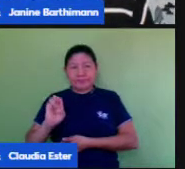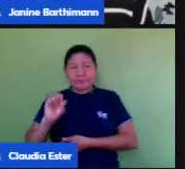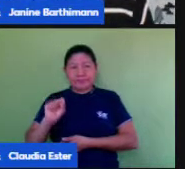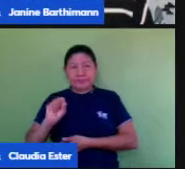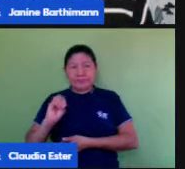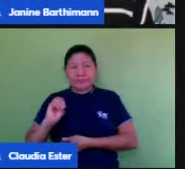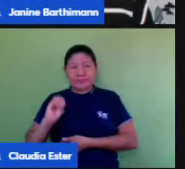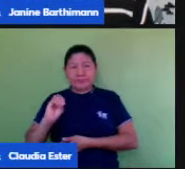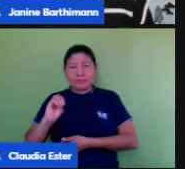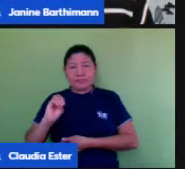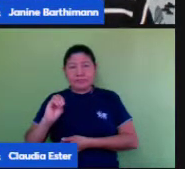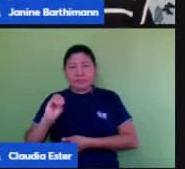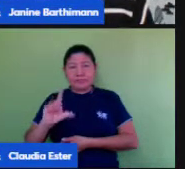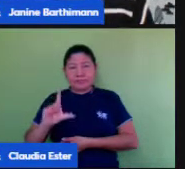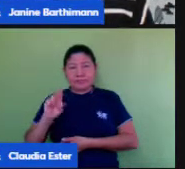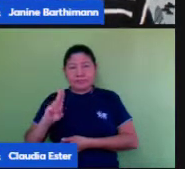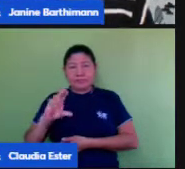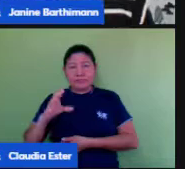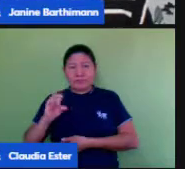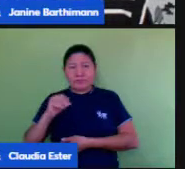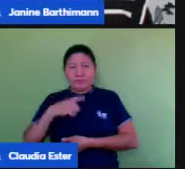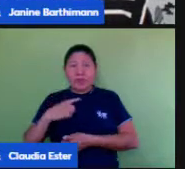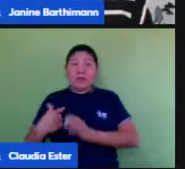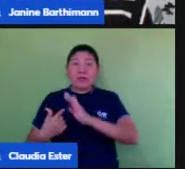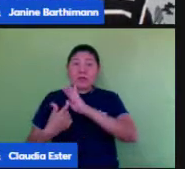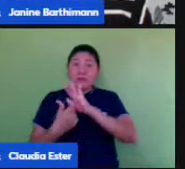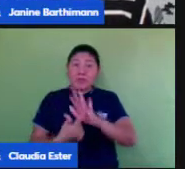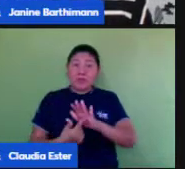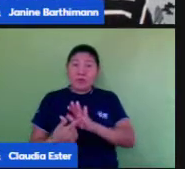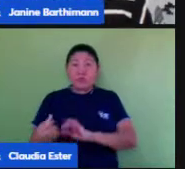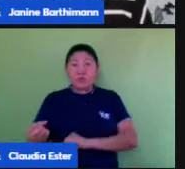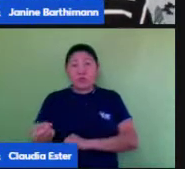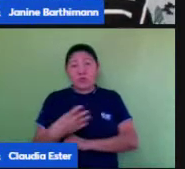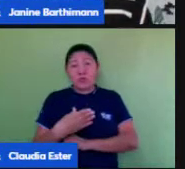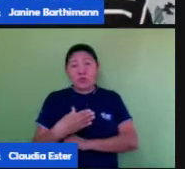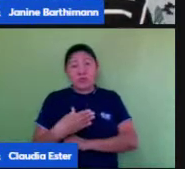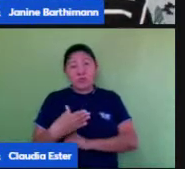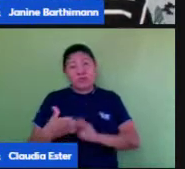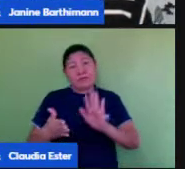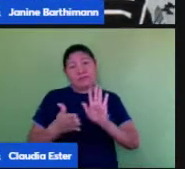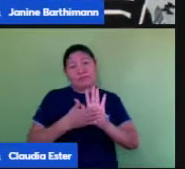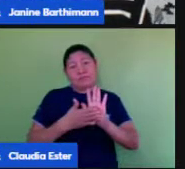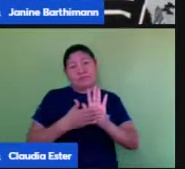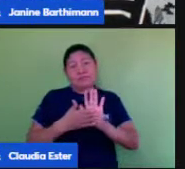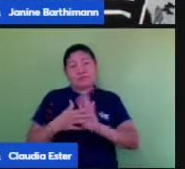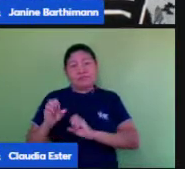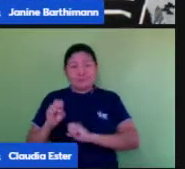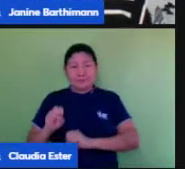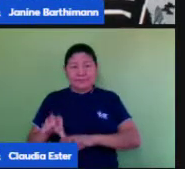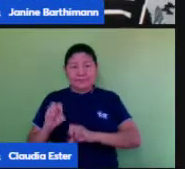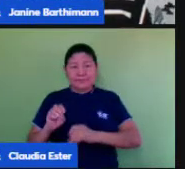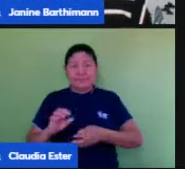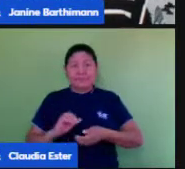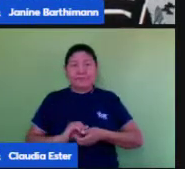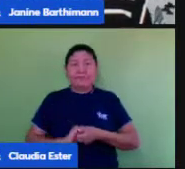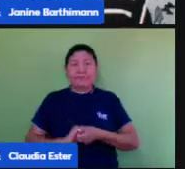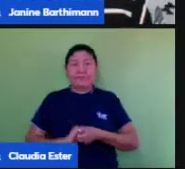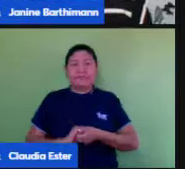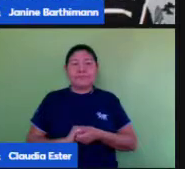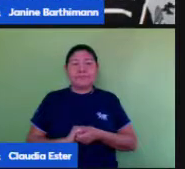gente, talvez, uma nova modalidade de ensino. Próximo.